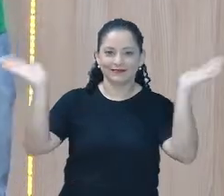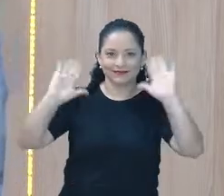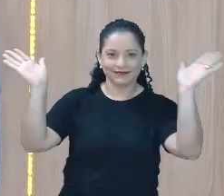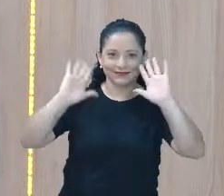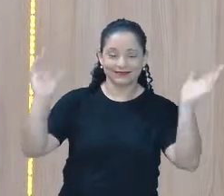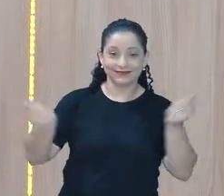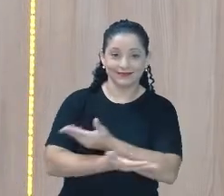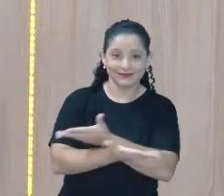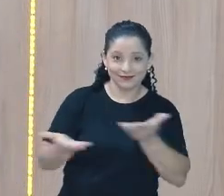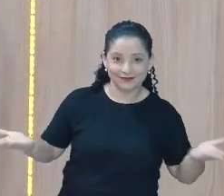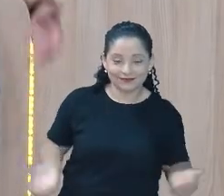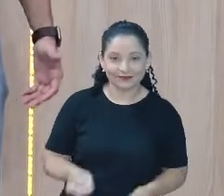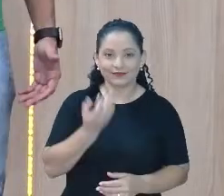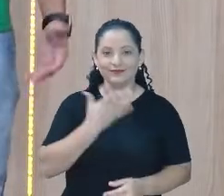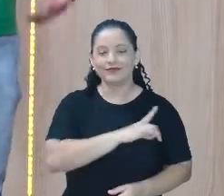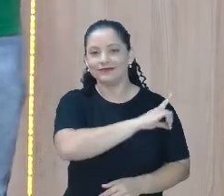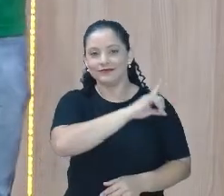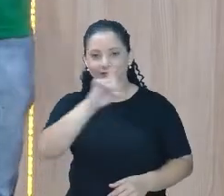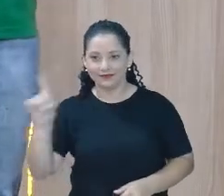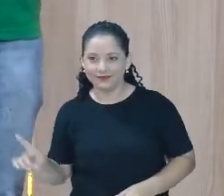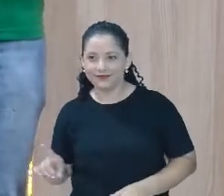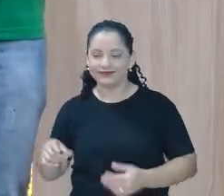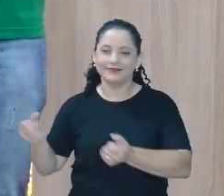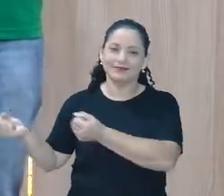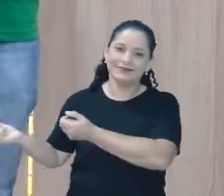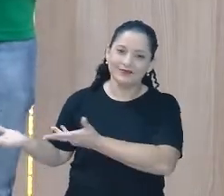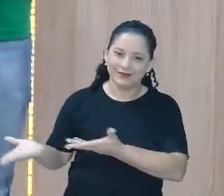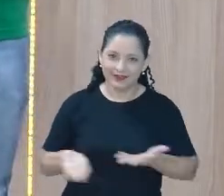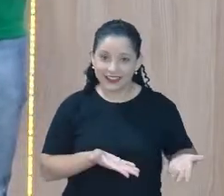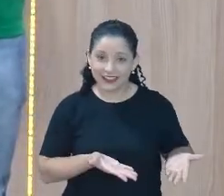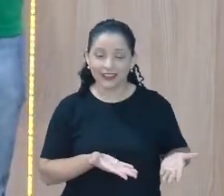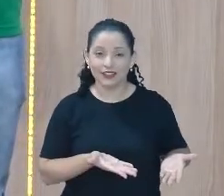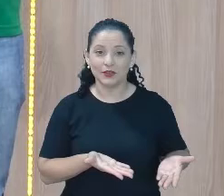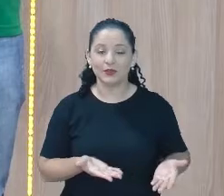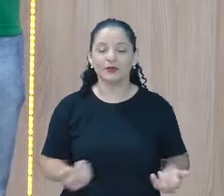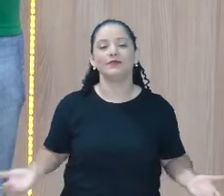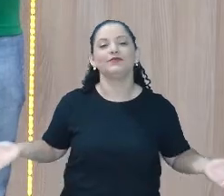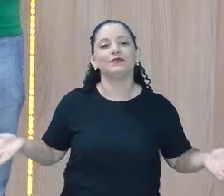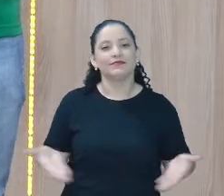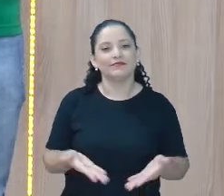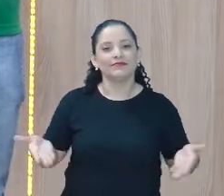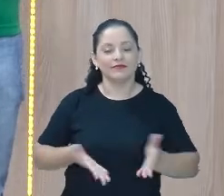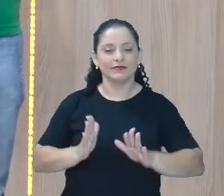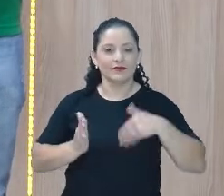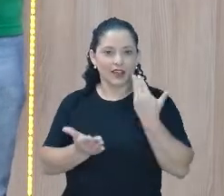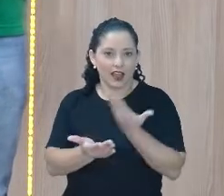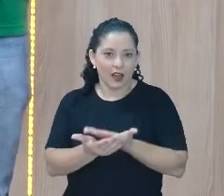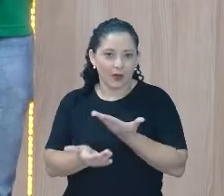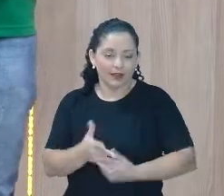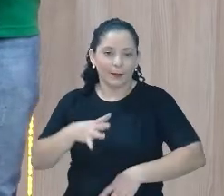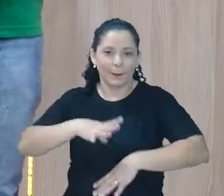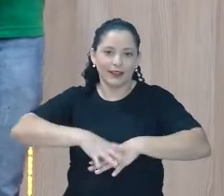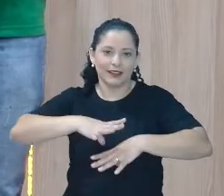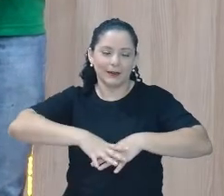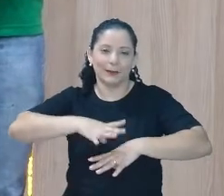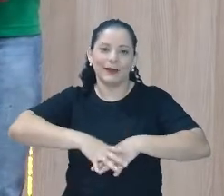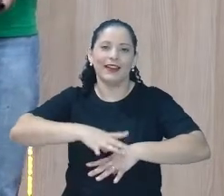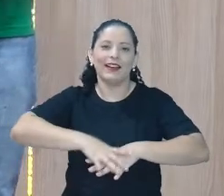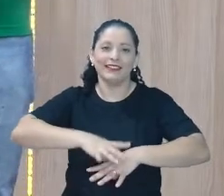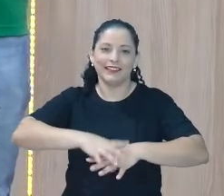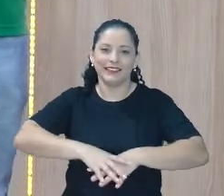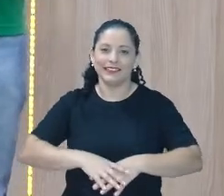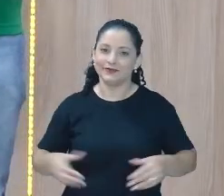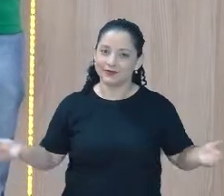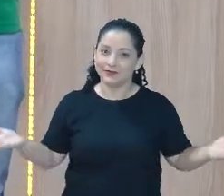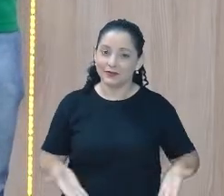Olá pessoal, muito bom dia, seja muito bem-vindo, seja muito bem-vinda a mais uma aula de matemática.